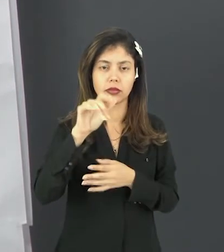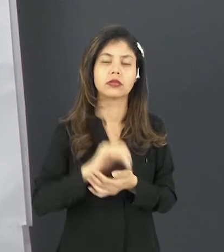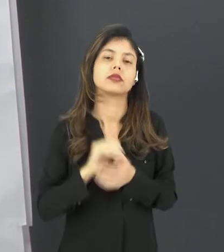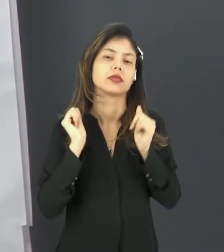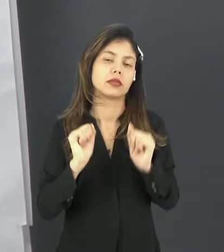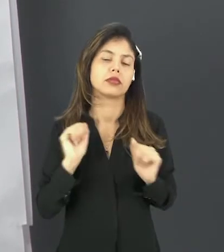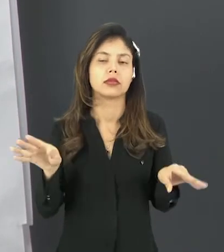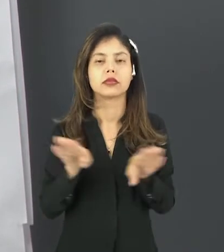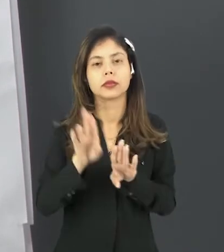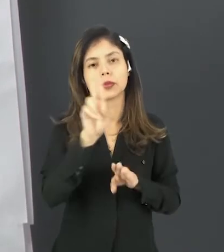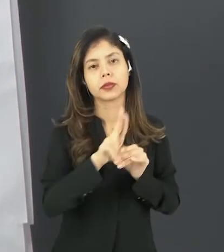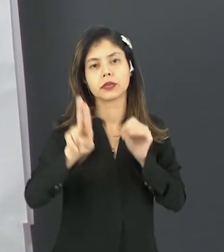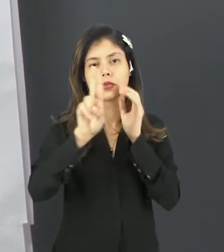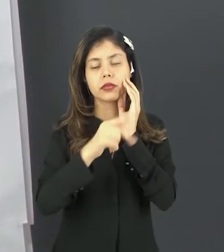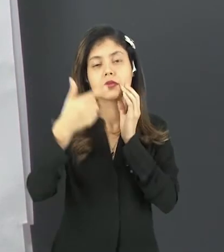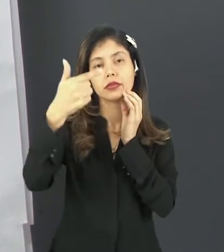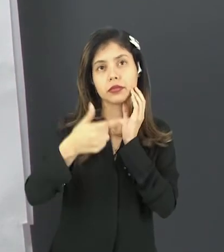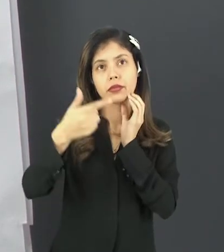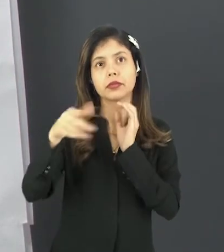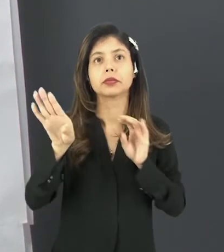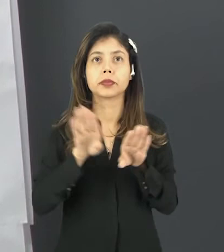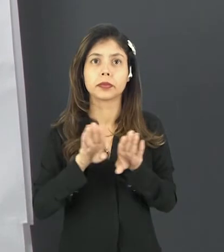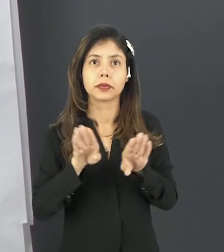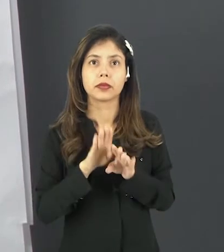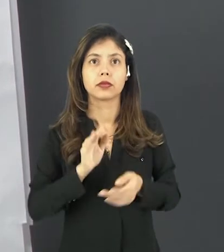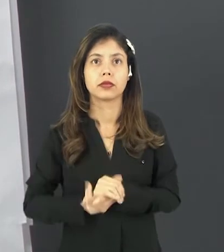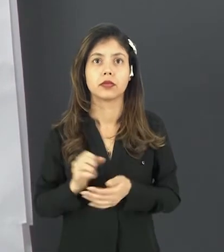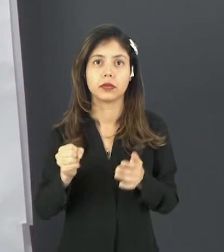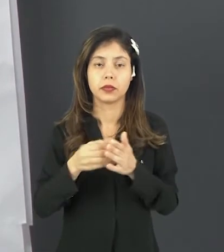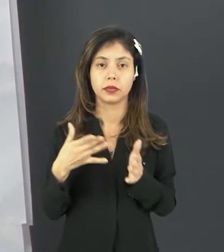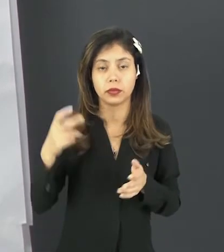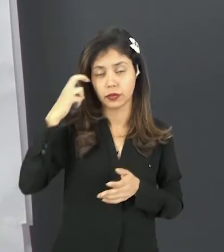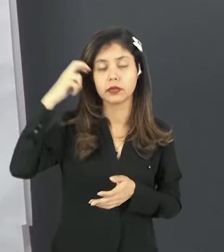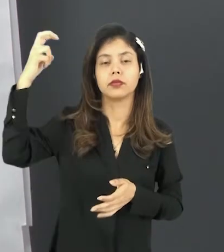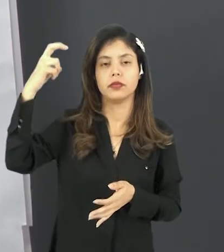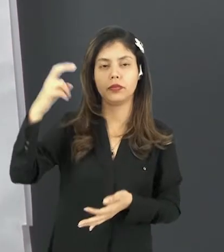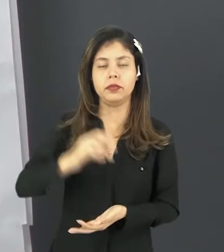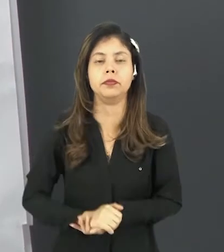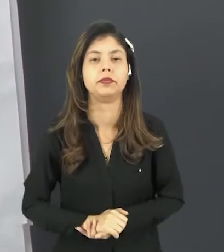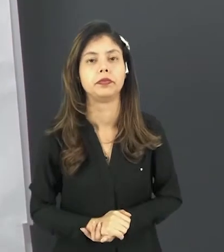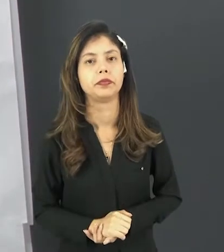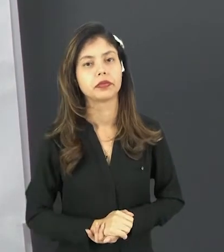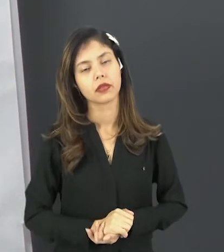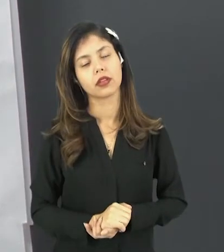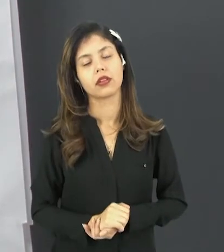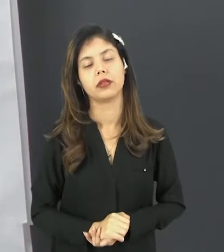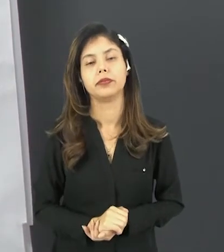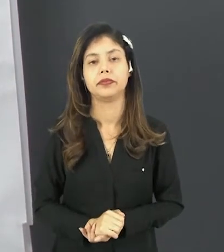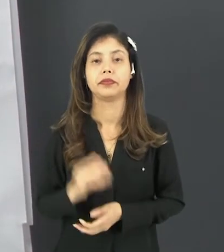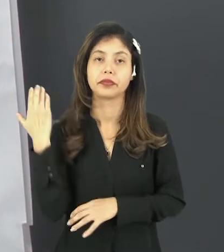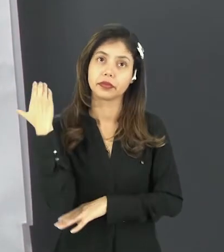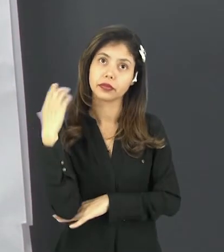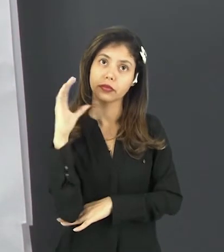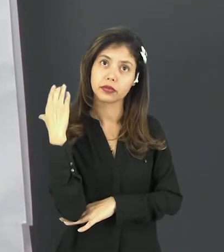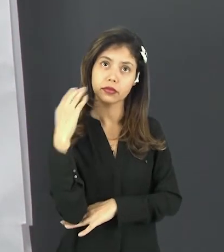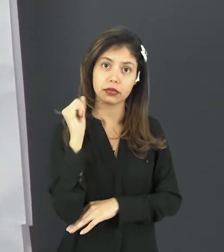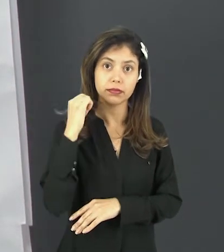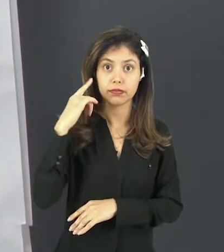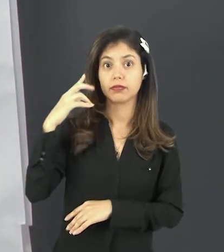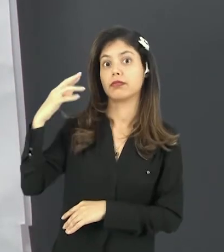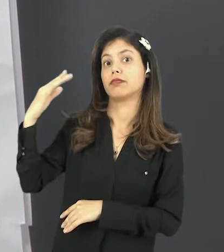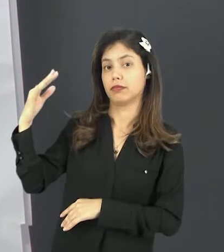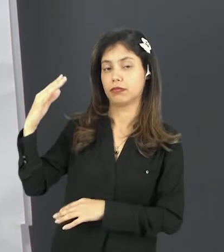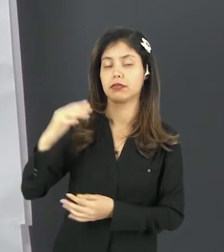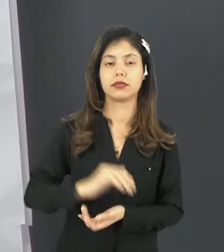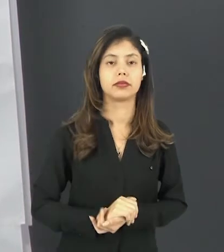palavra brilhante nesse segundo significado aqui, ó. Muito inteligente. Olha só o exemplo aqui. O cientista teve uma ideia